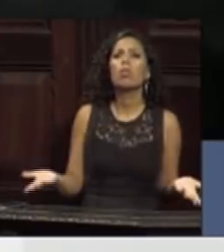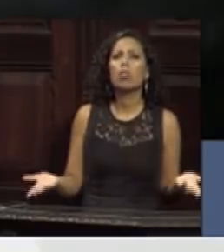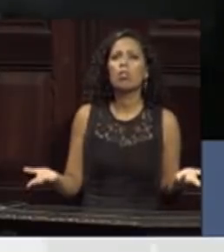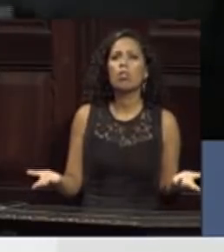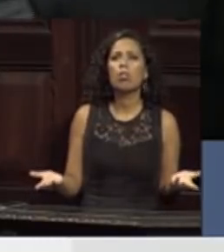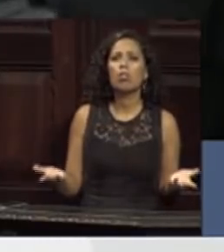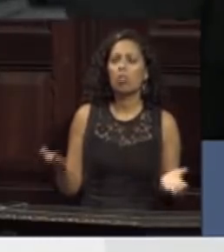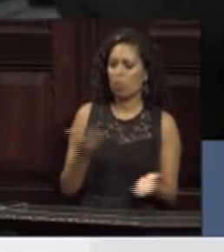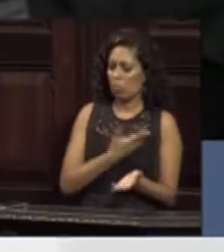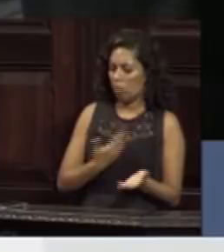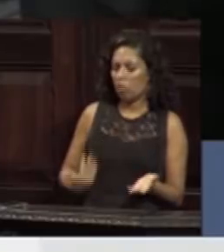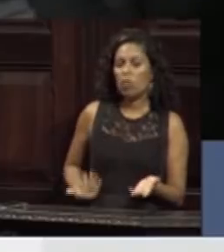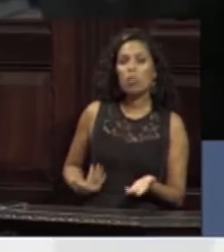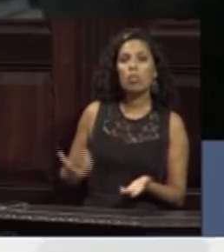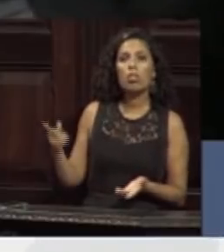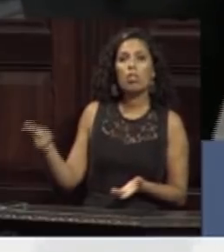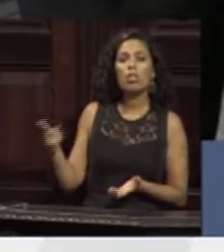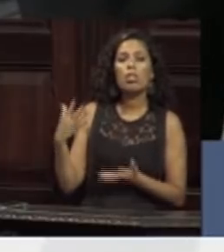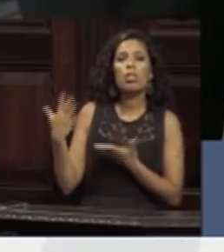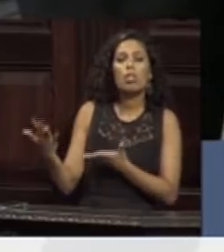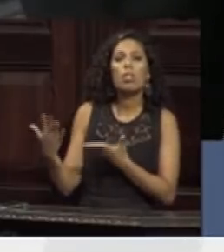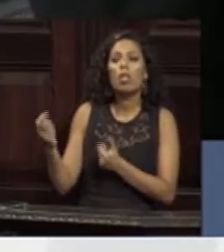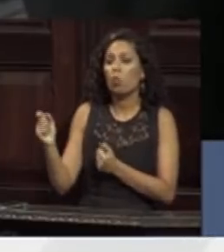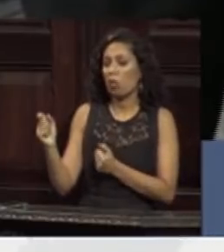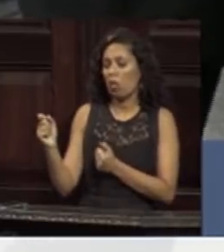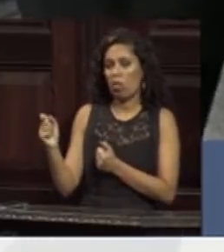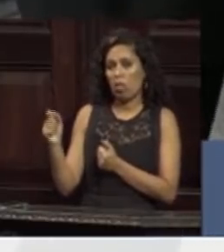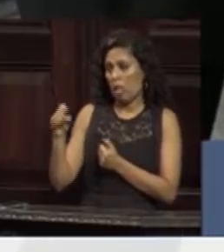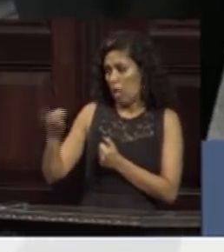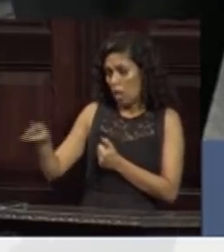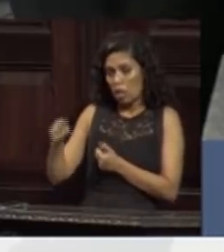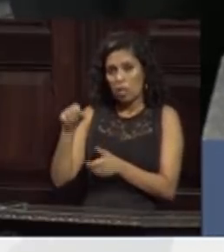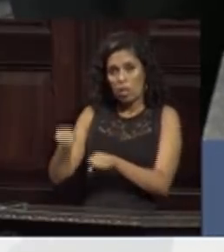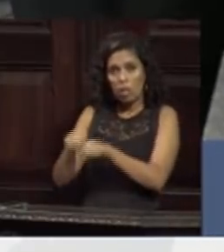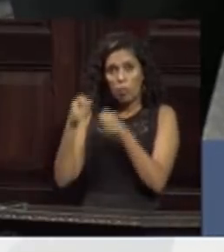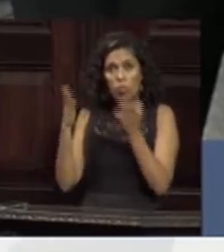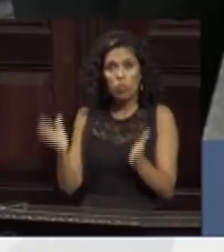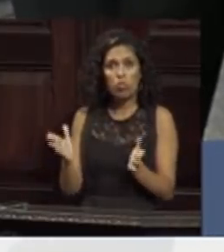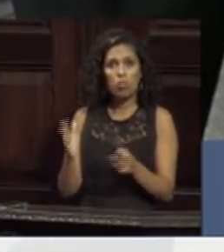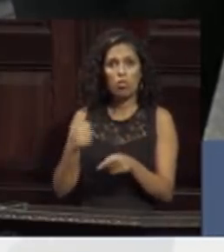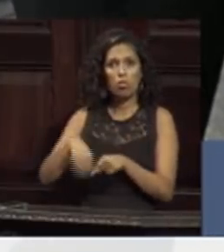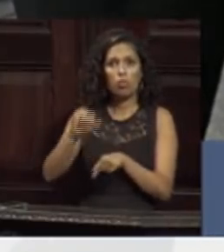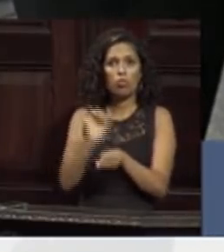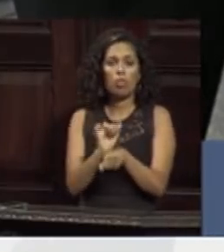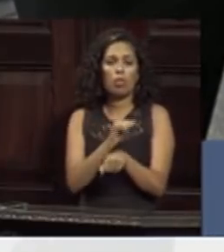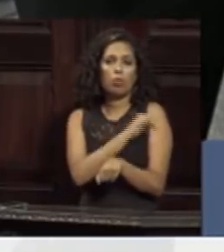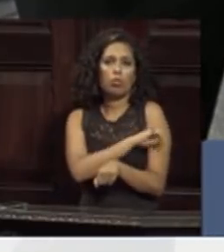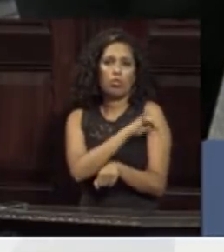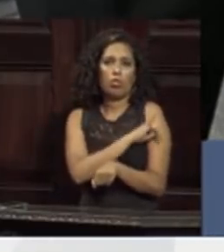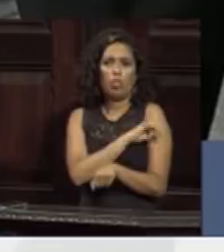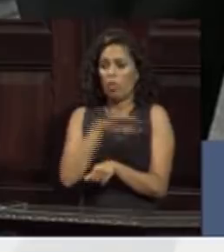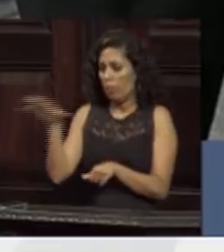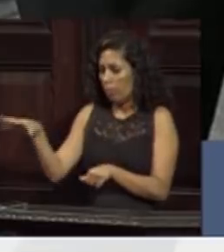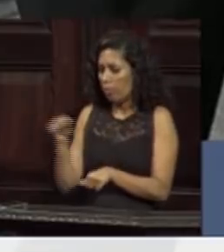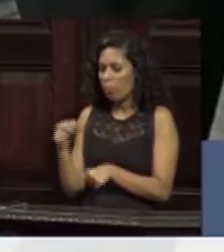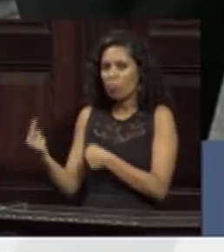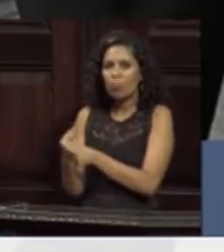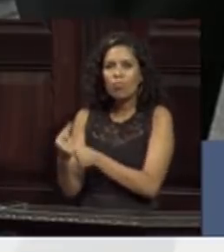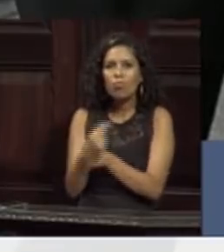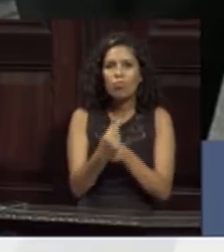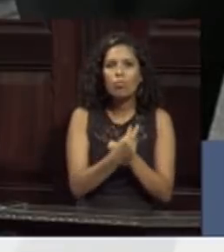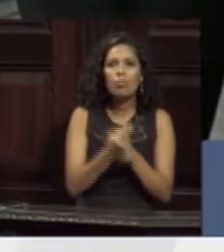governo lambão, que quebrou o Estado do Rio de Janeiro, que já pegou 600 milhões de empréstimos só para a Fazenda,